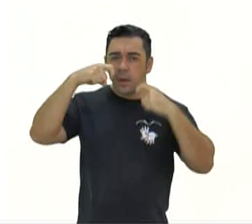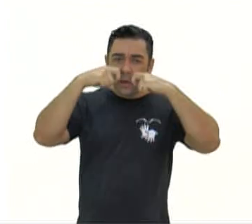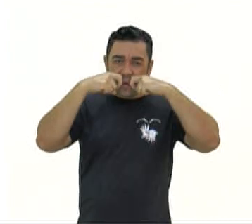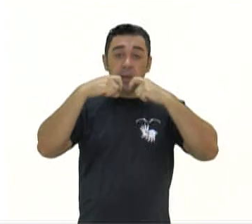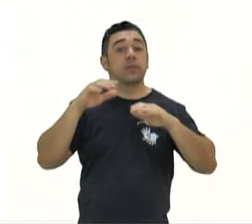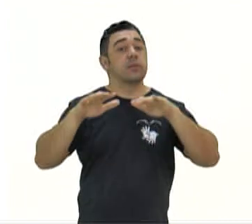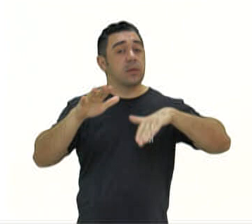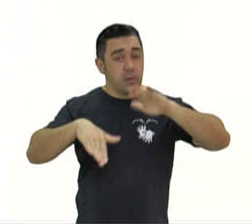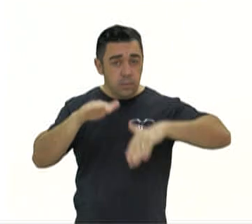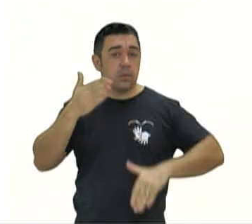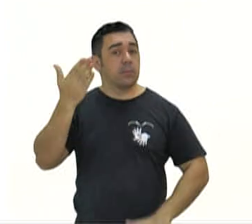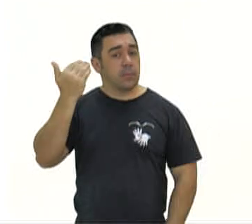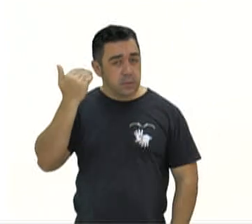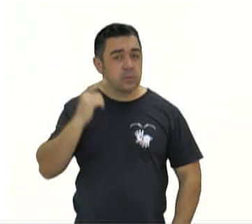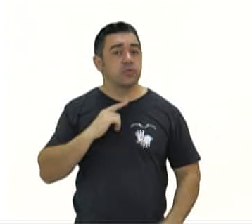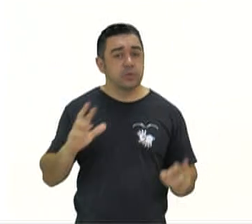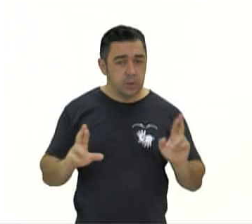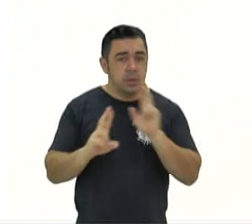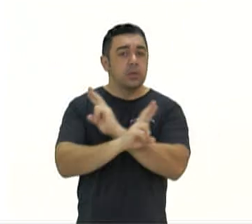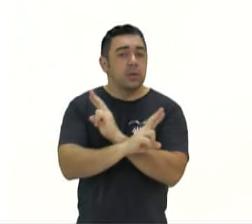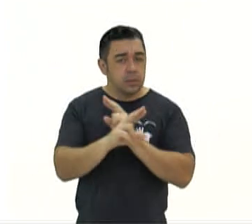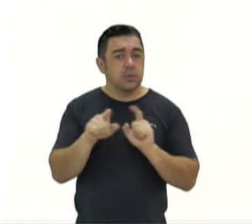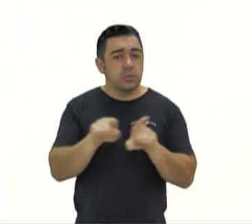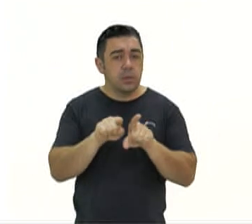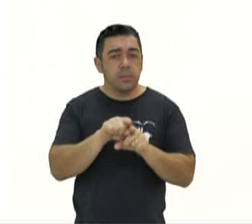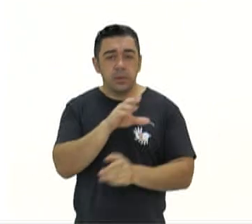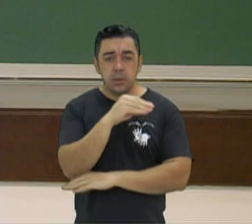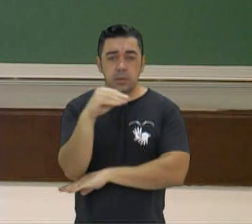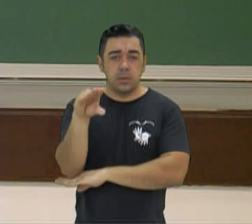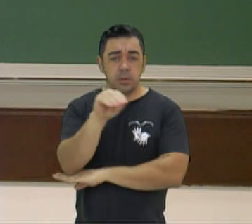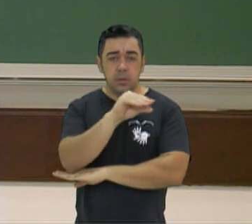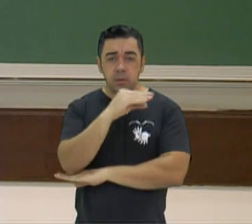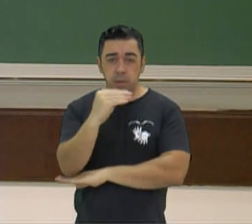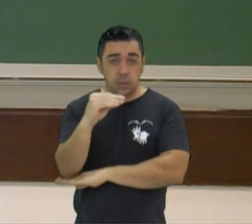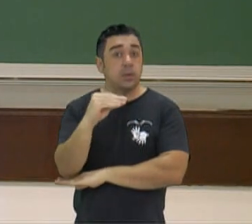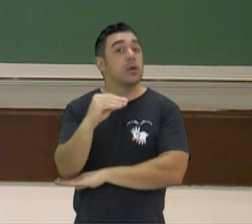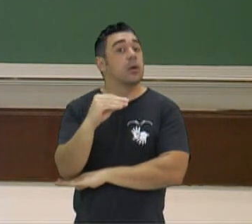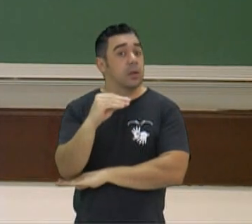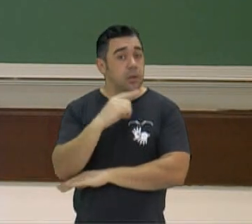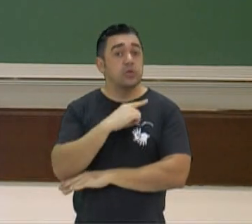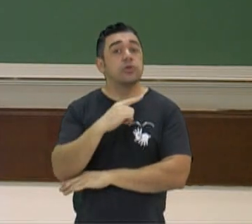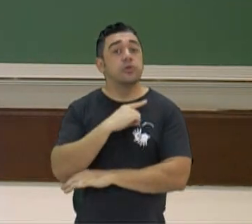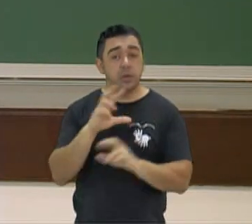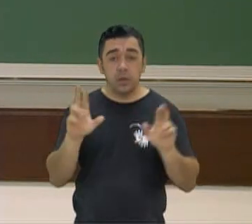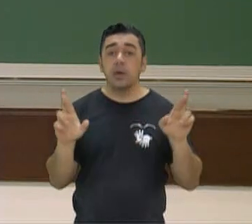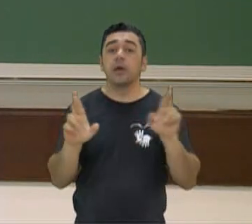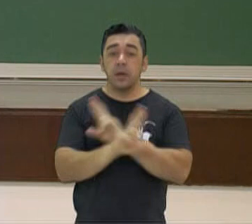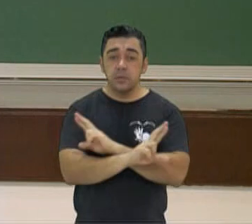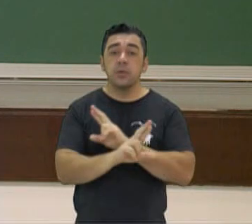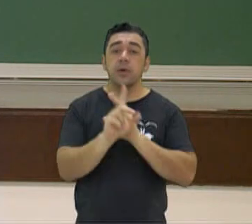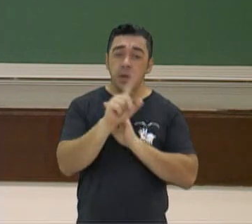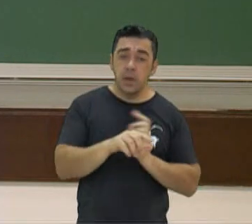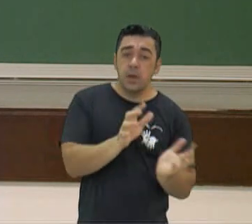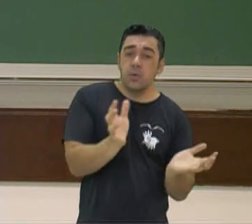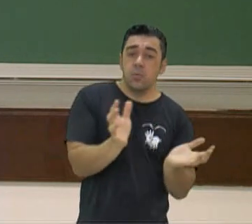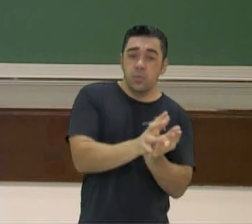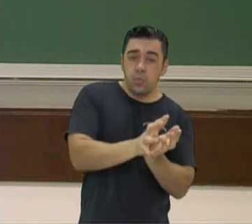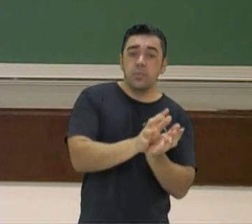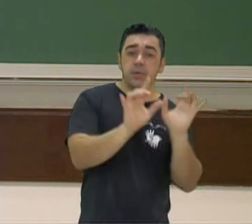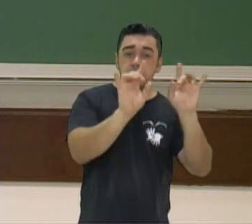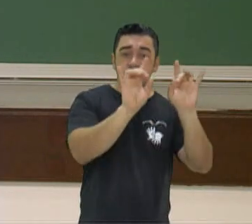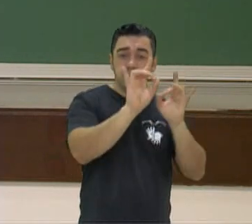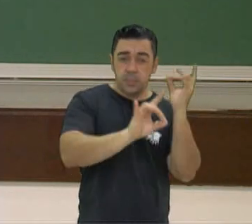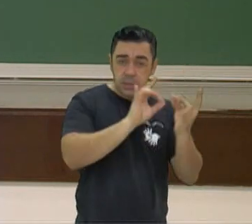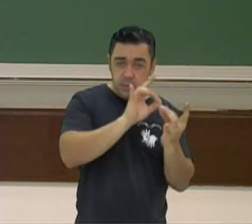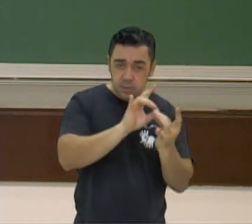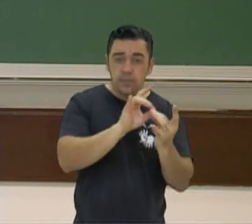as aves pudessem ter alguma relação com os répteis. E hoje sabe-se que sim, que aves, na verdade, são um grupo especial de répteis, né? E